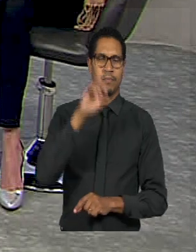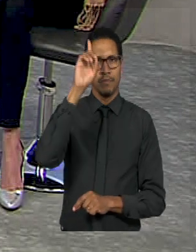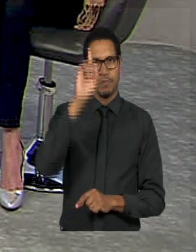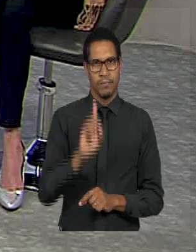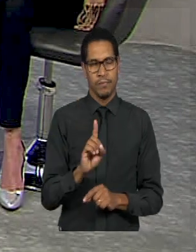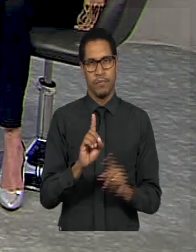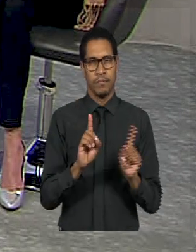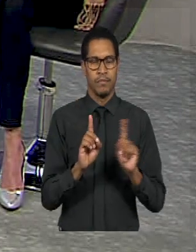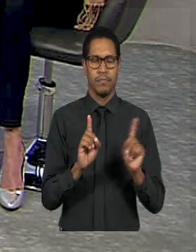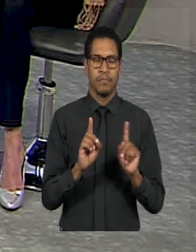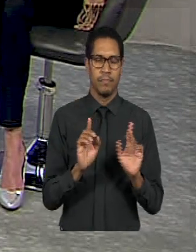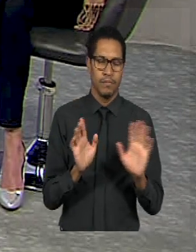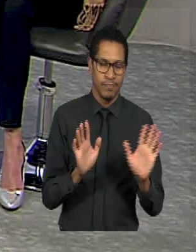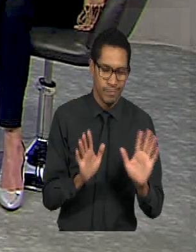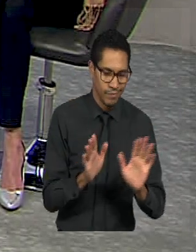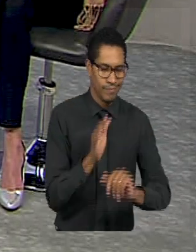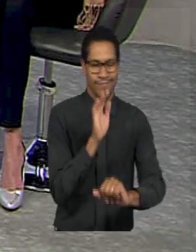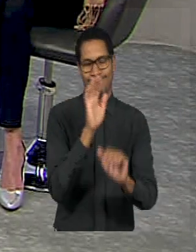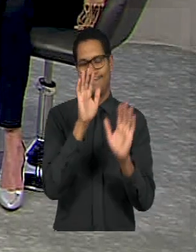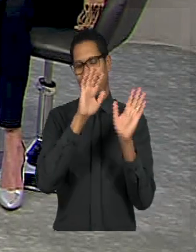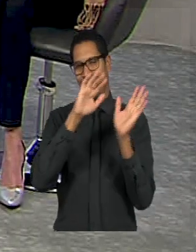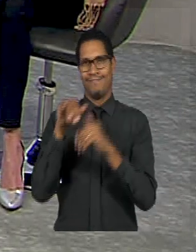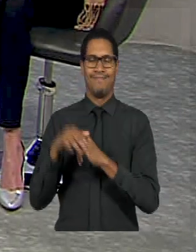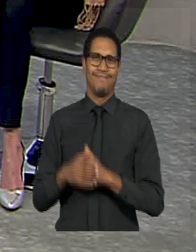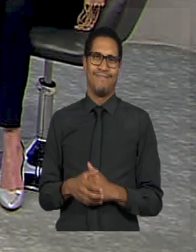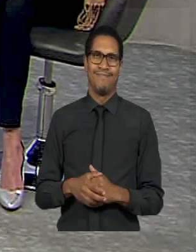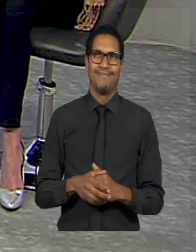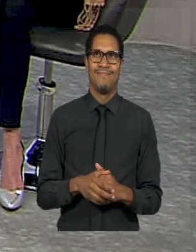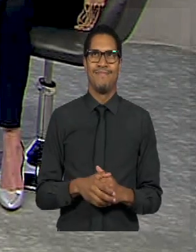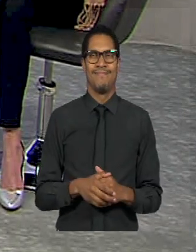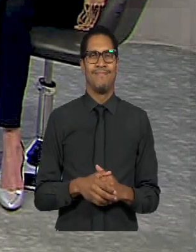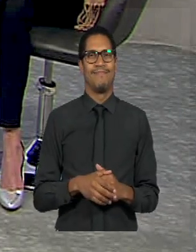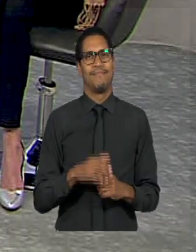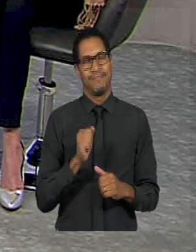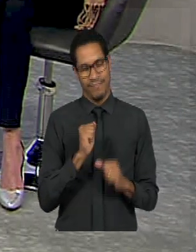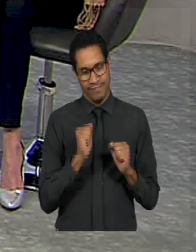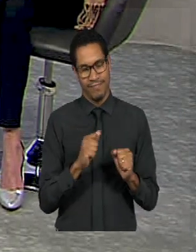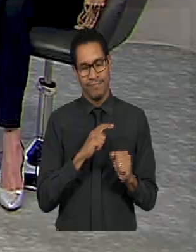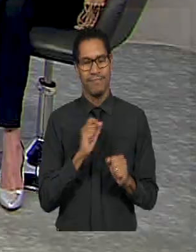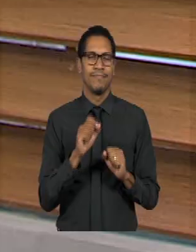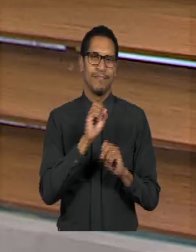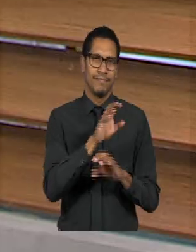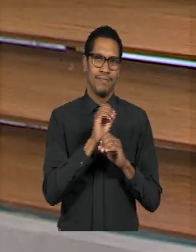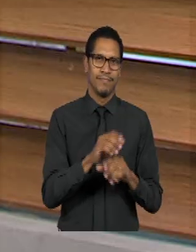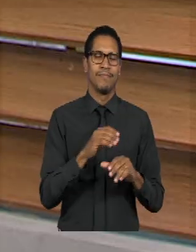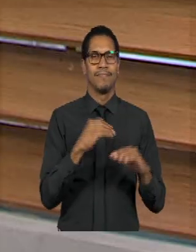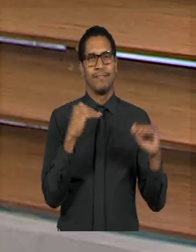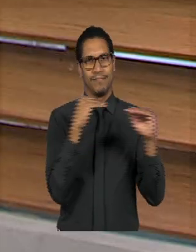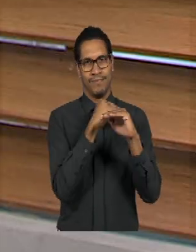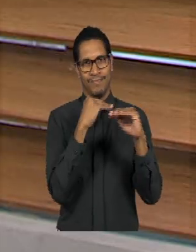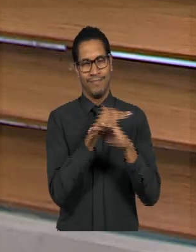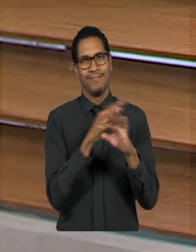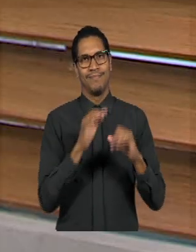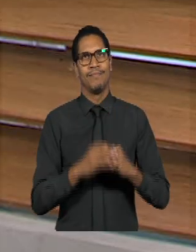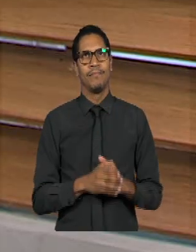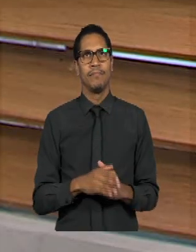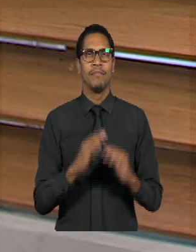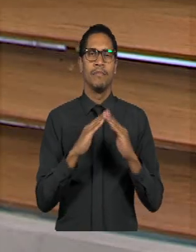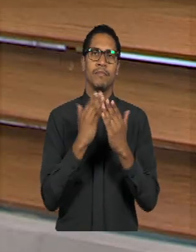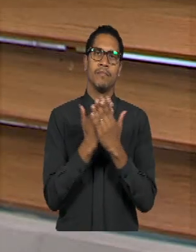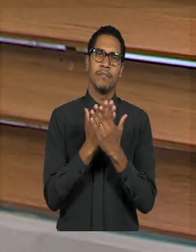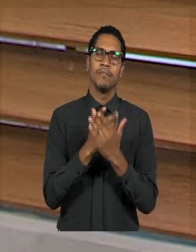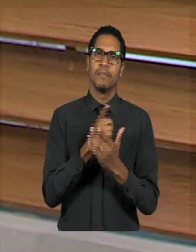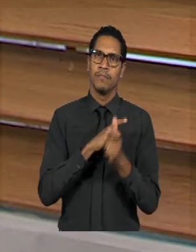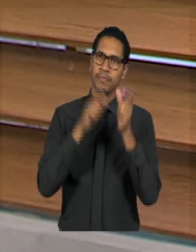direito não, desculpa, gente, eu trabalho com direito, o direito sempre acaba saindo, tá? Educação de trânsito. As escolas que